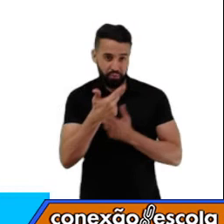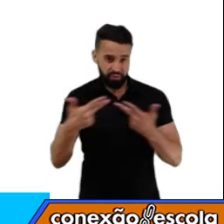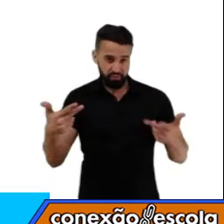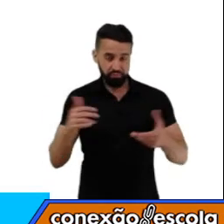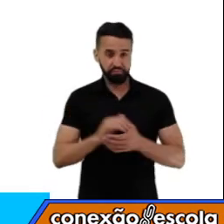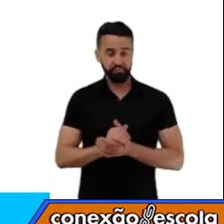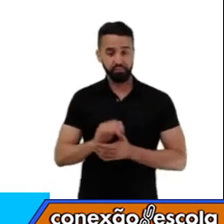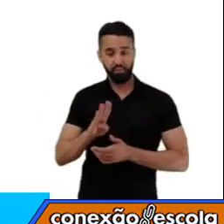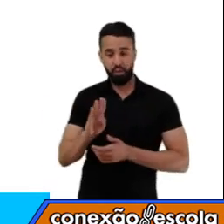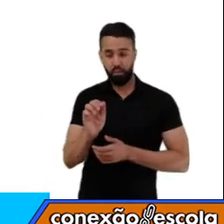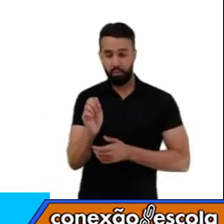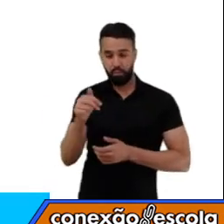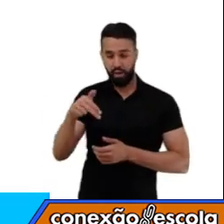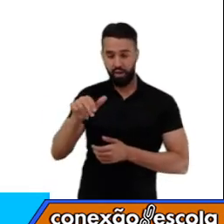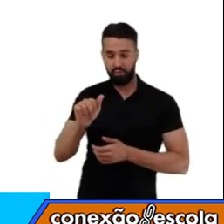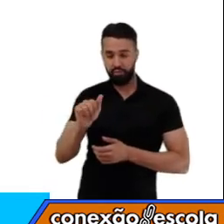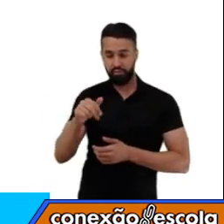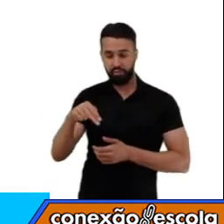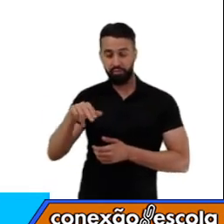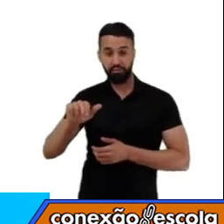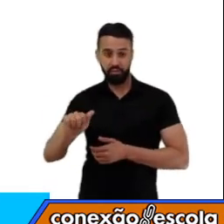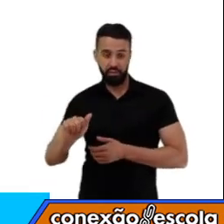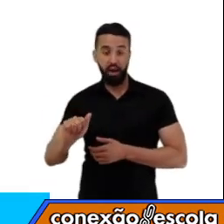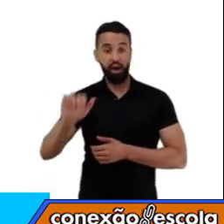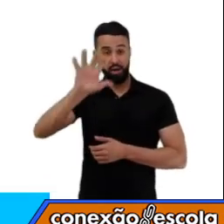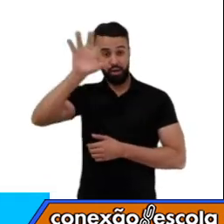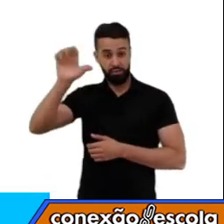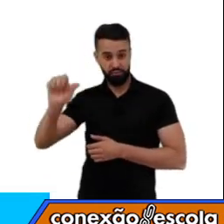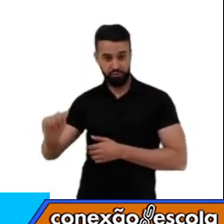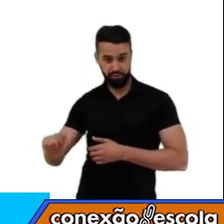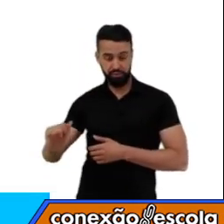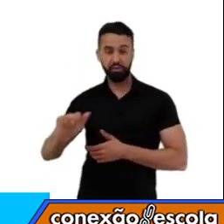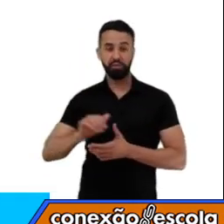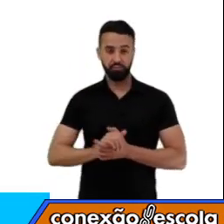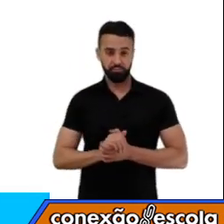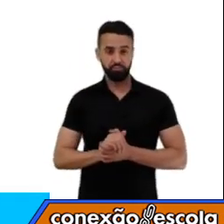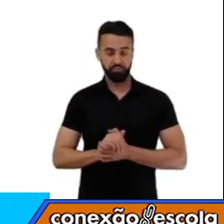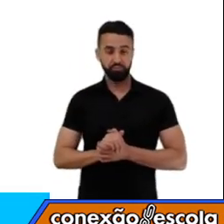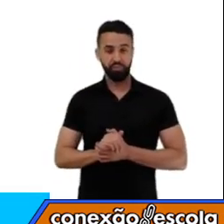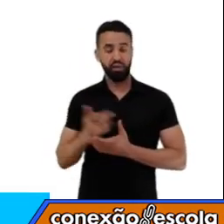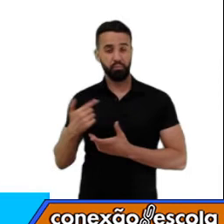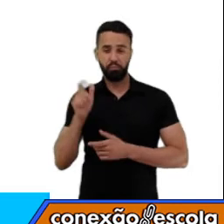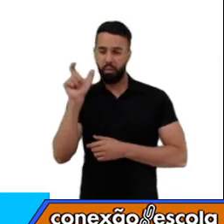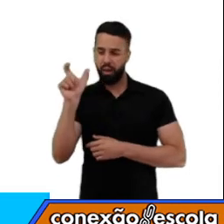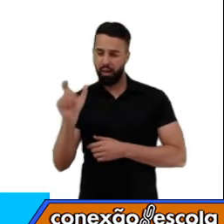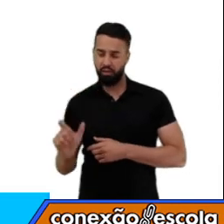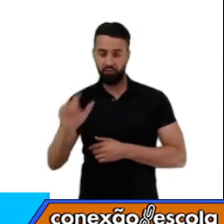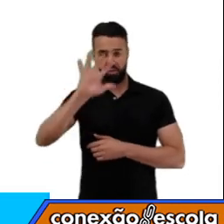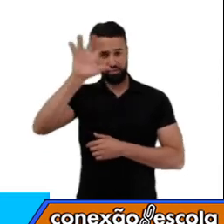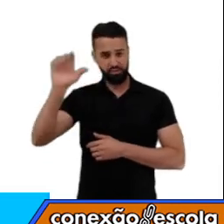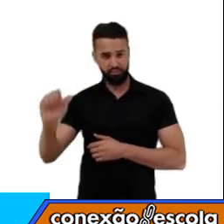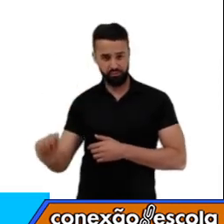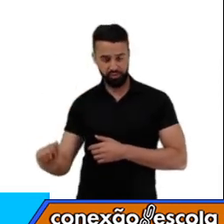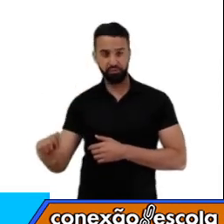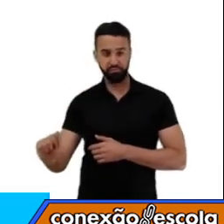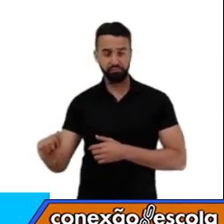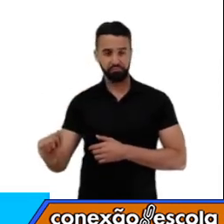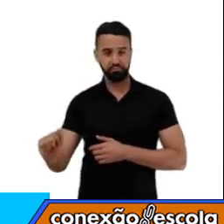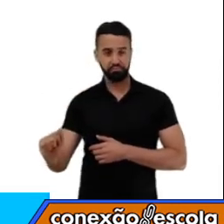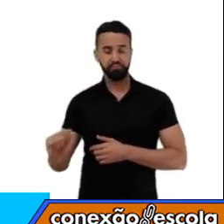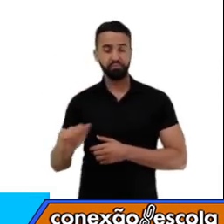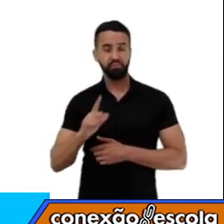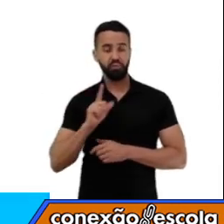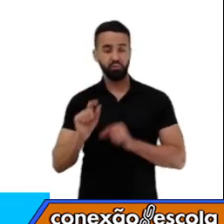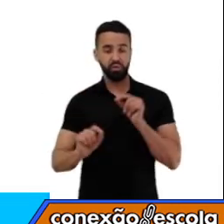típica banana que vem do africano que vem de dialetos africanos e ela